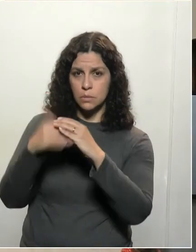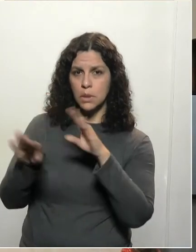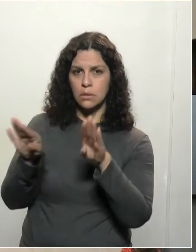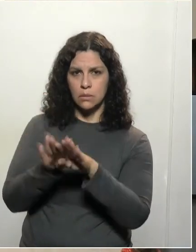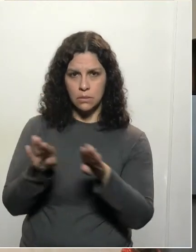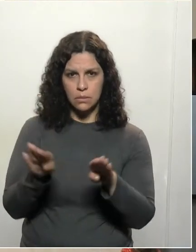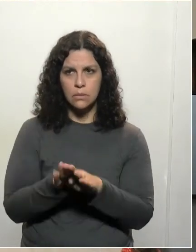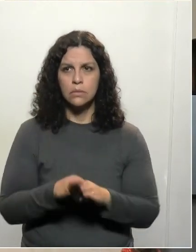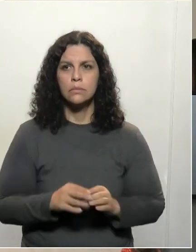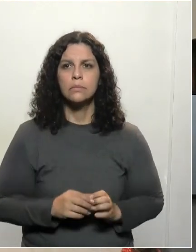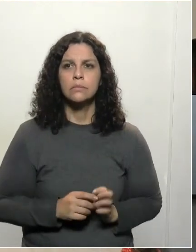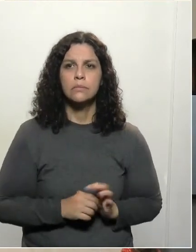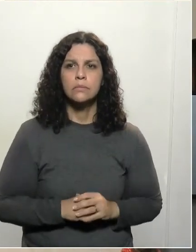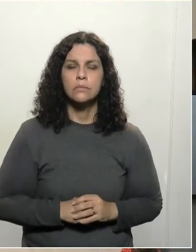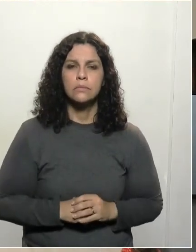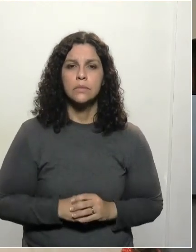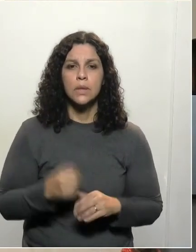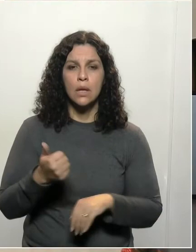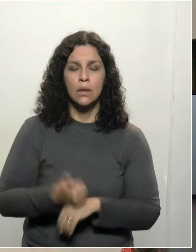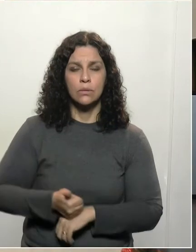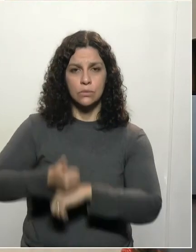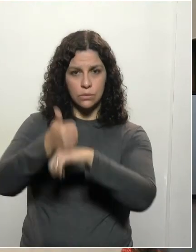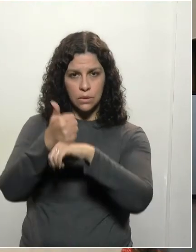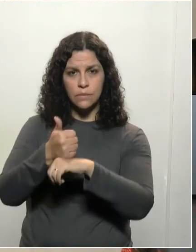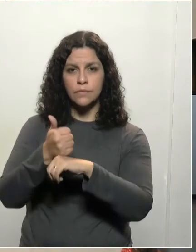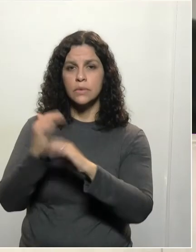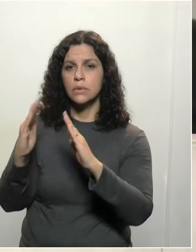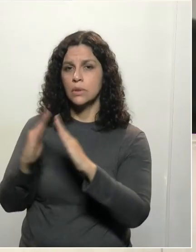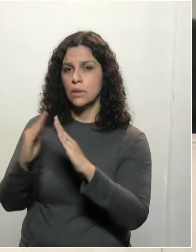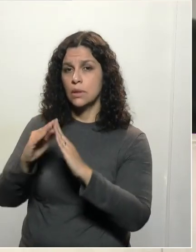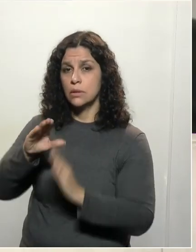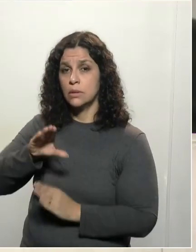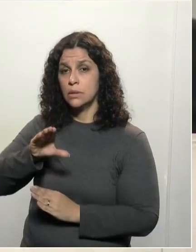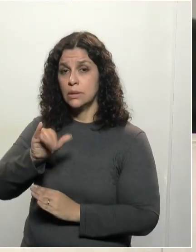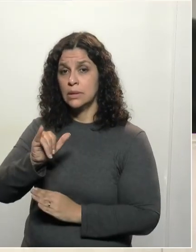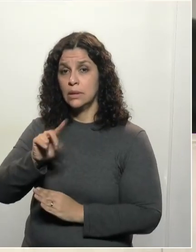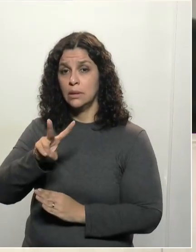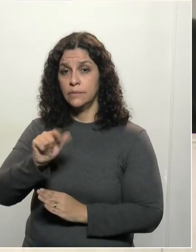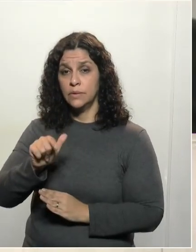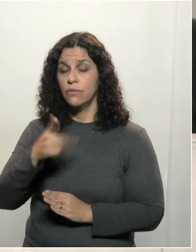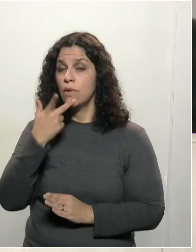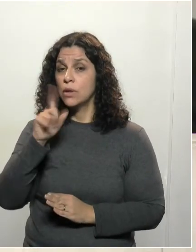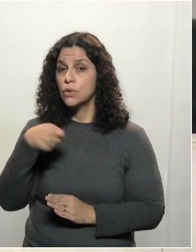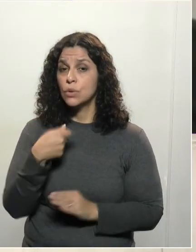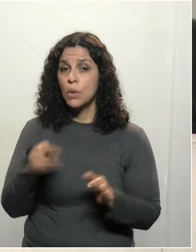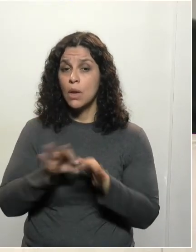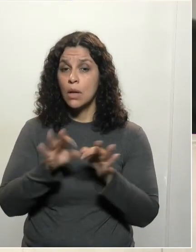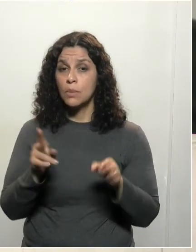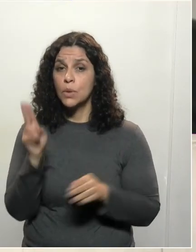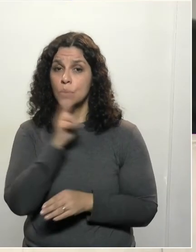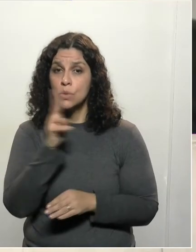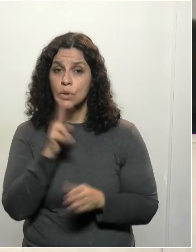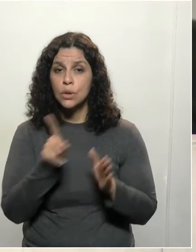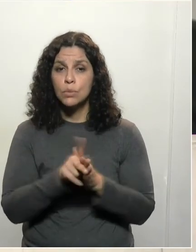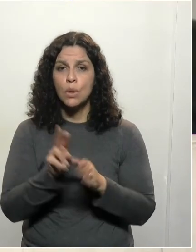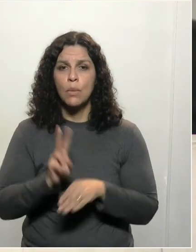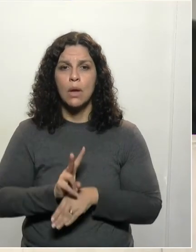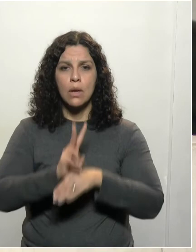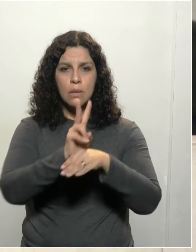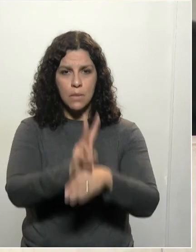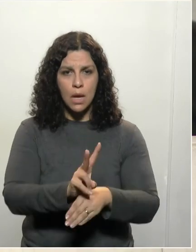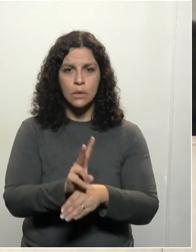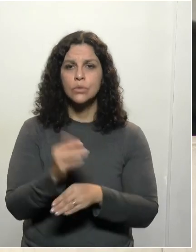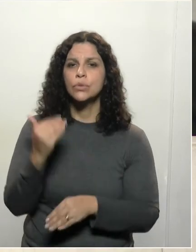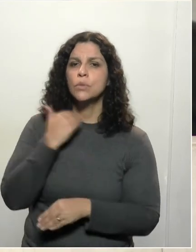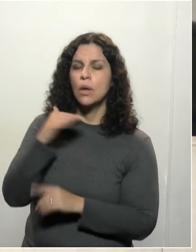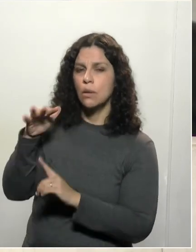expediente ao chefe da Casa Civil para tratar de liberação emergencial de empréstimos pela